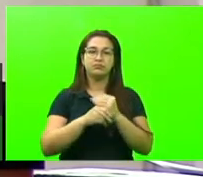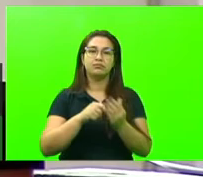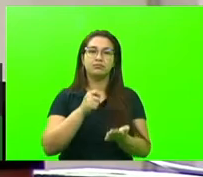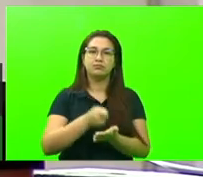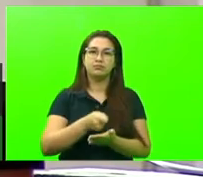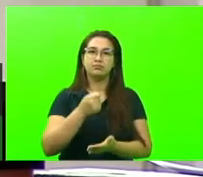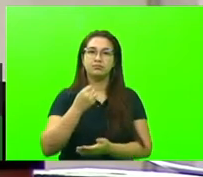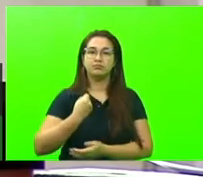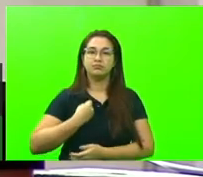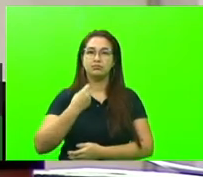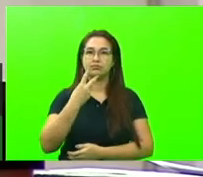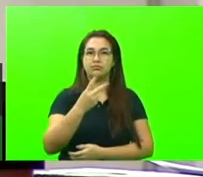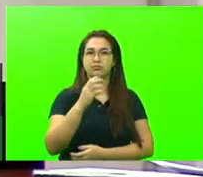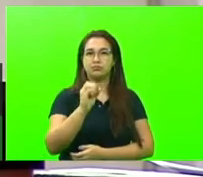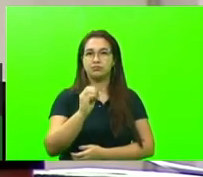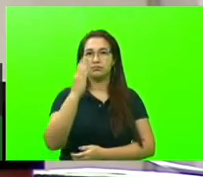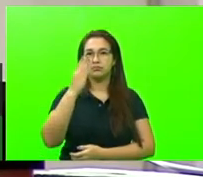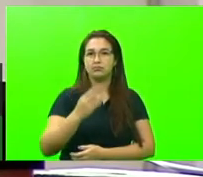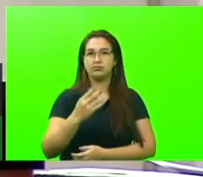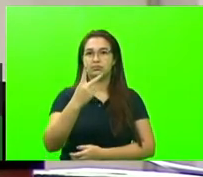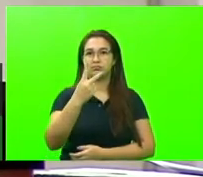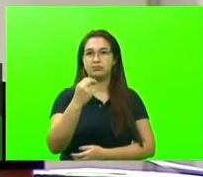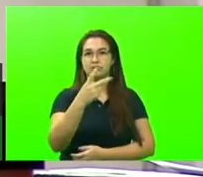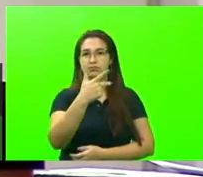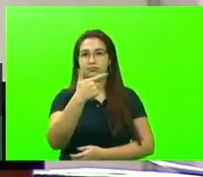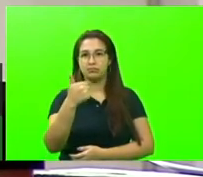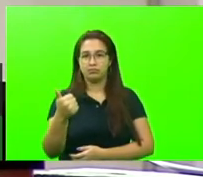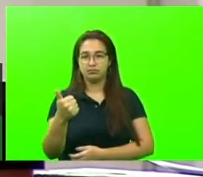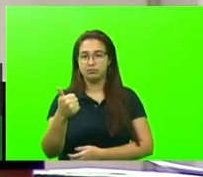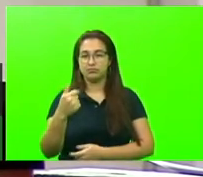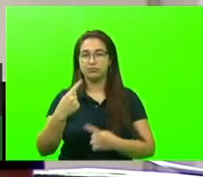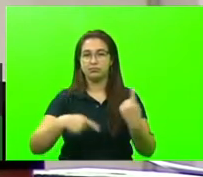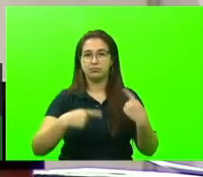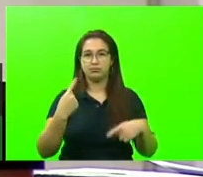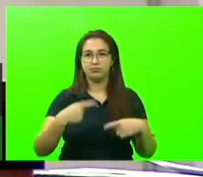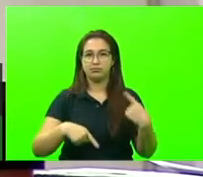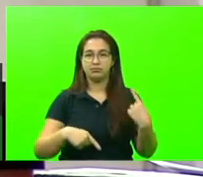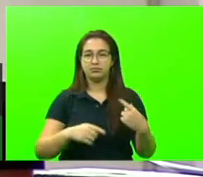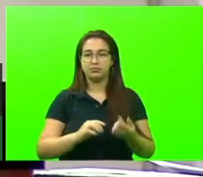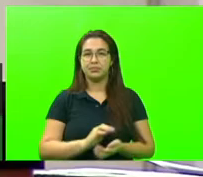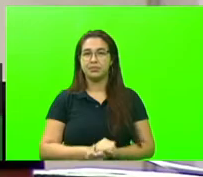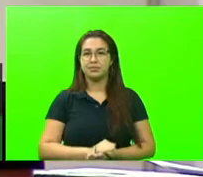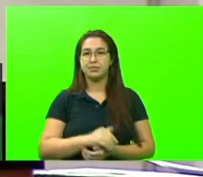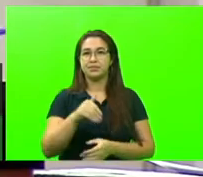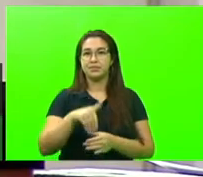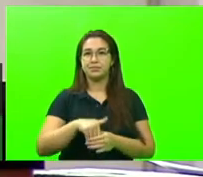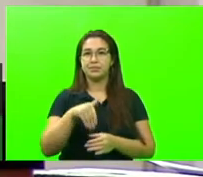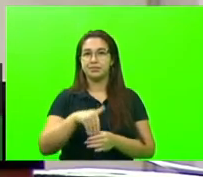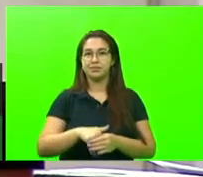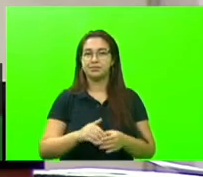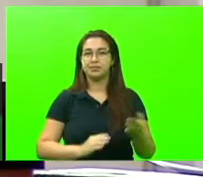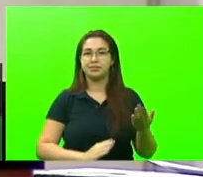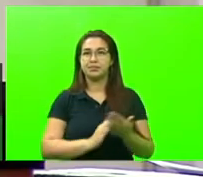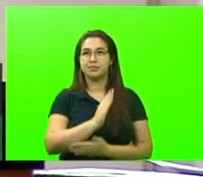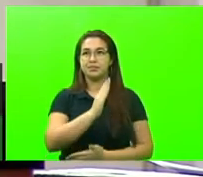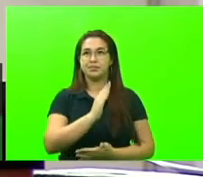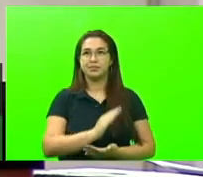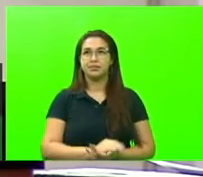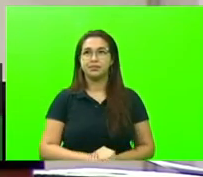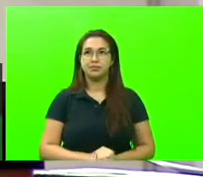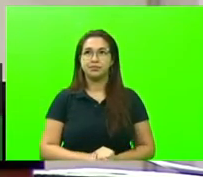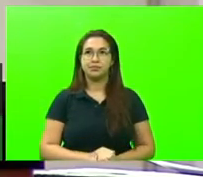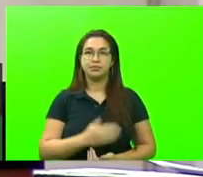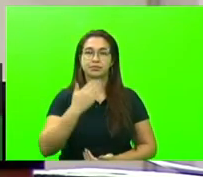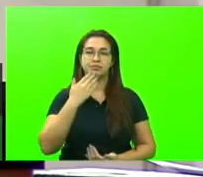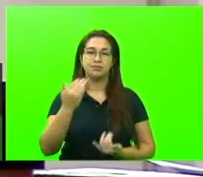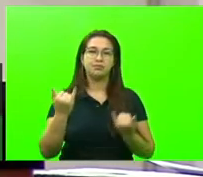número 20/2021. Em discussão, em votação, aprovado.